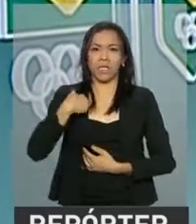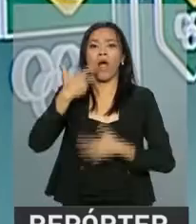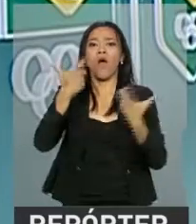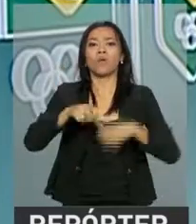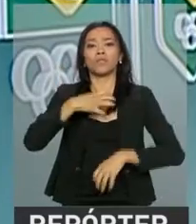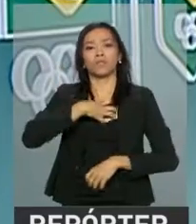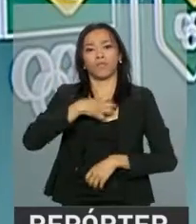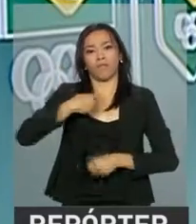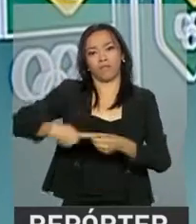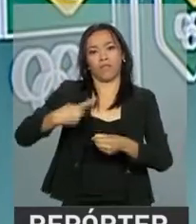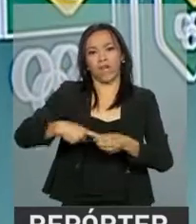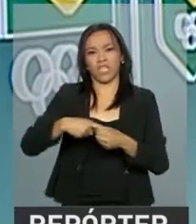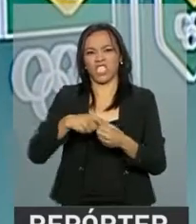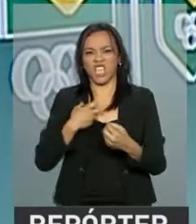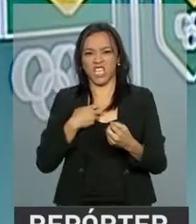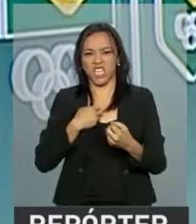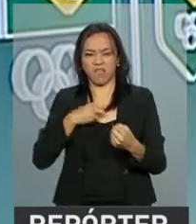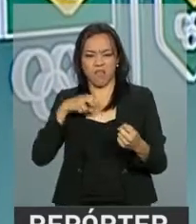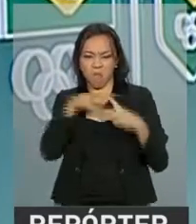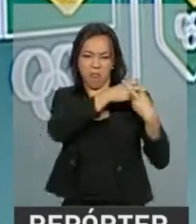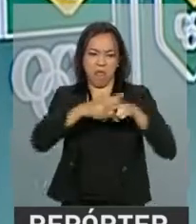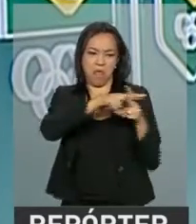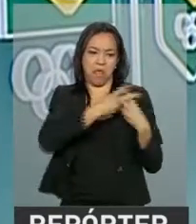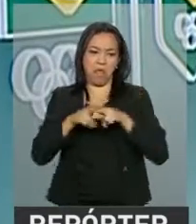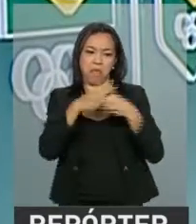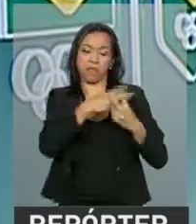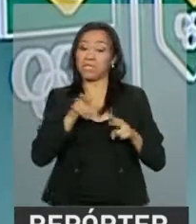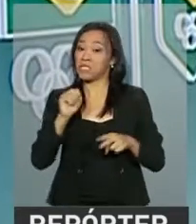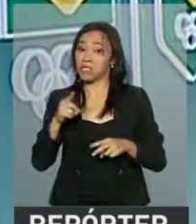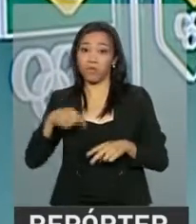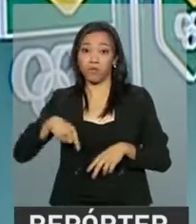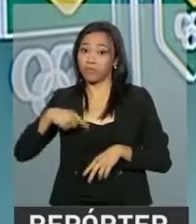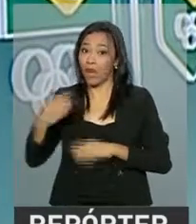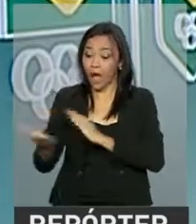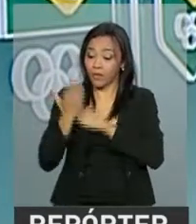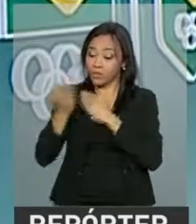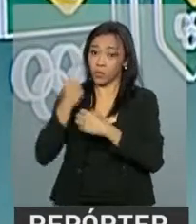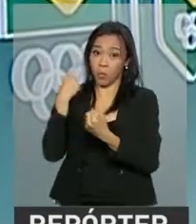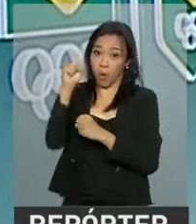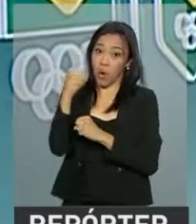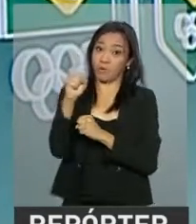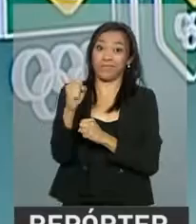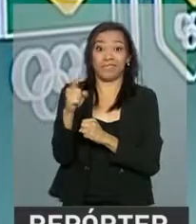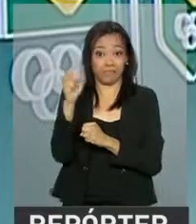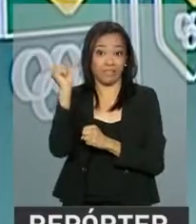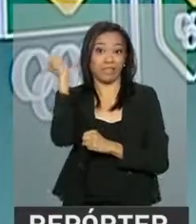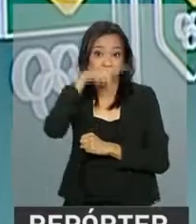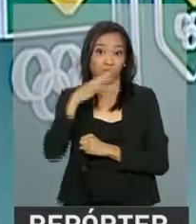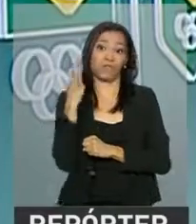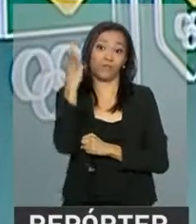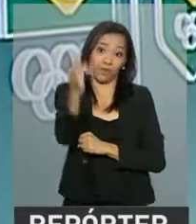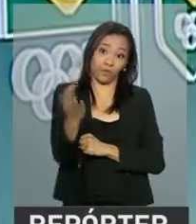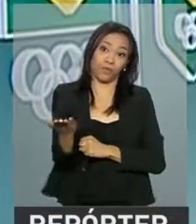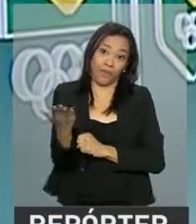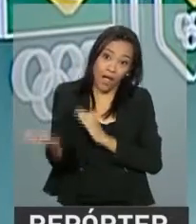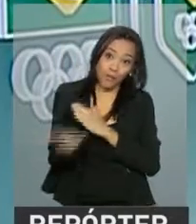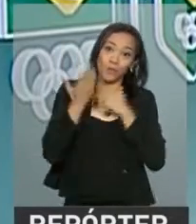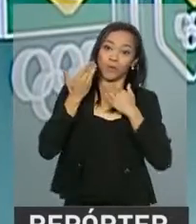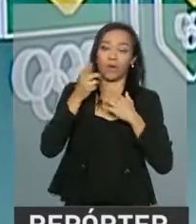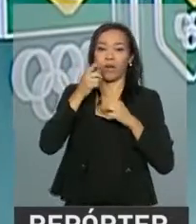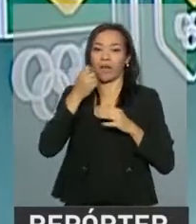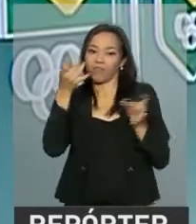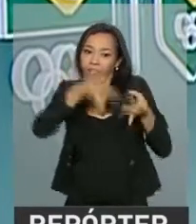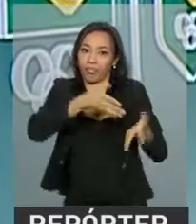nas ruas da cidade e que se não fosse o boxe, talvez tivesse tido um fim bem diferente. Bom, para chegar até essa